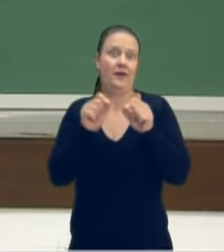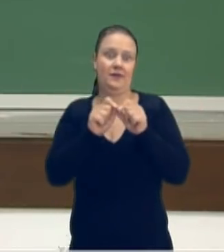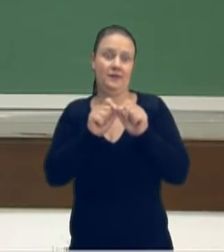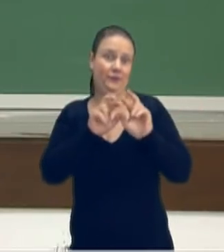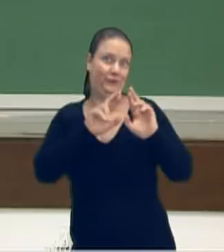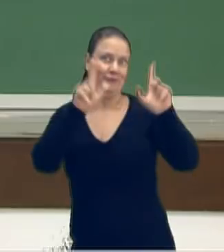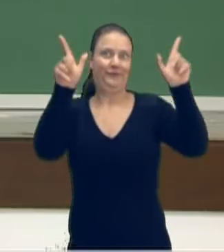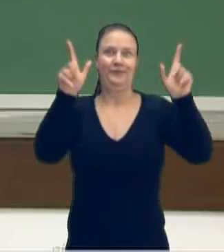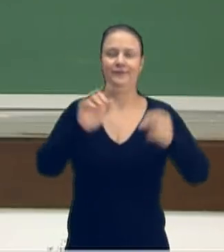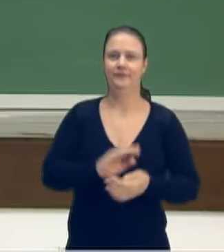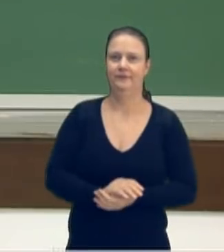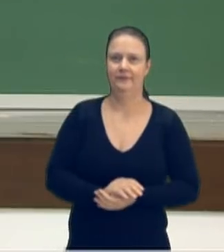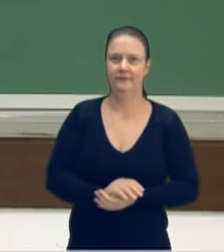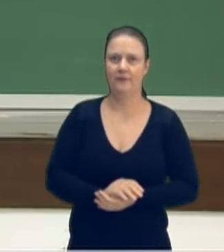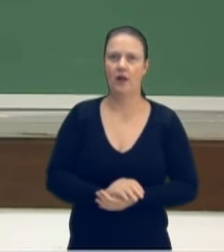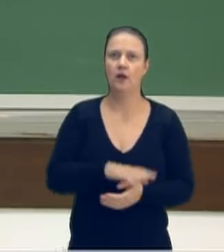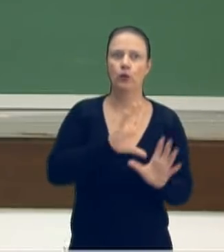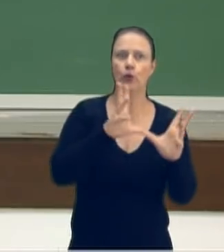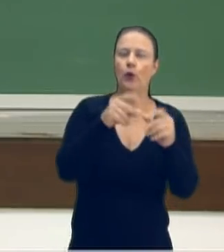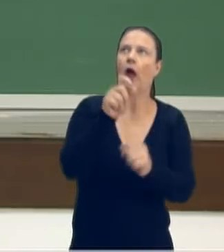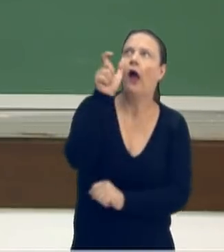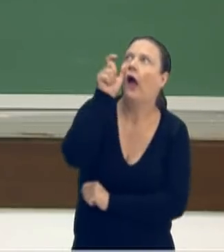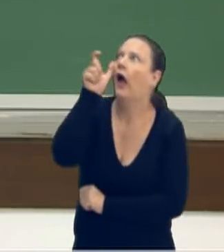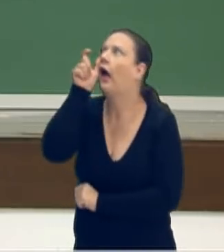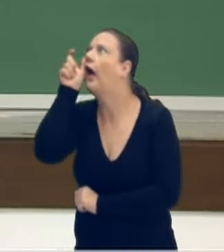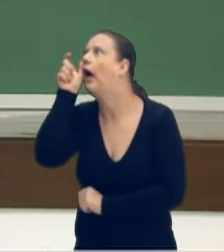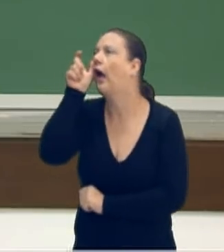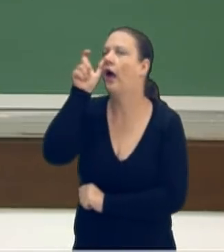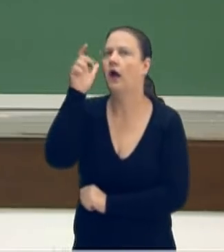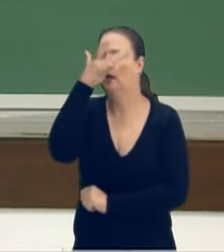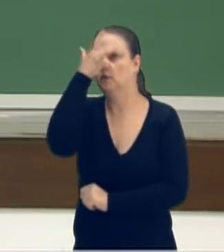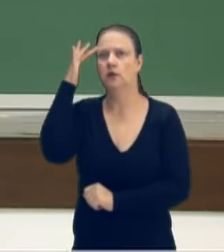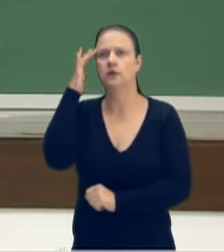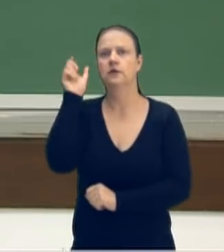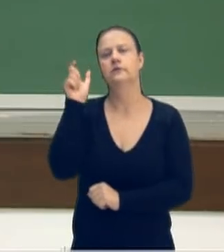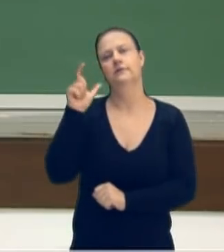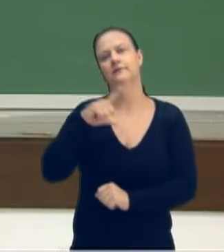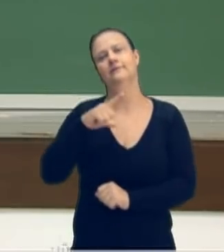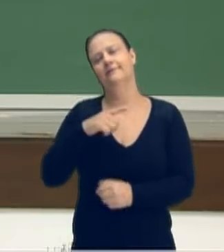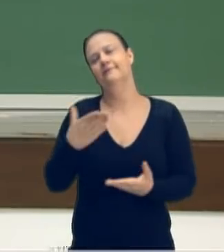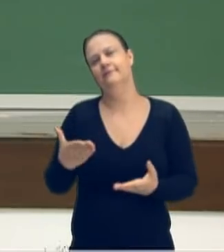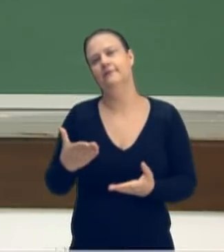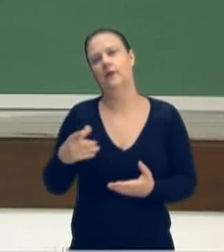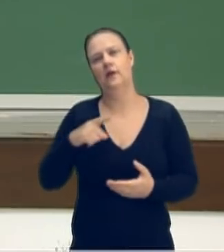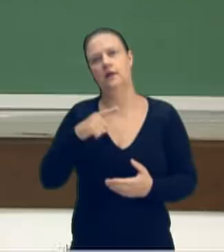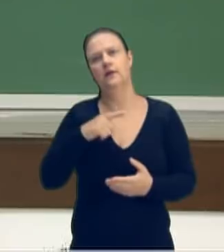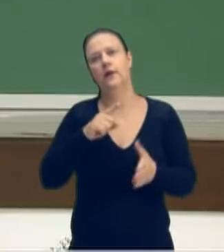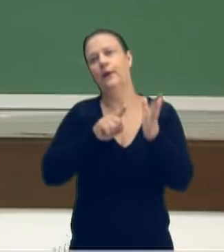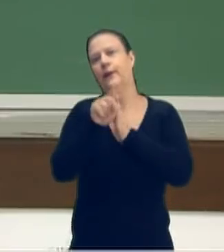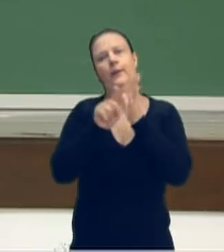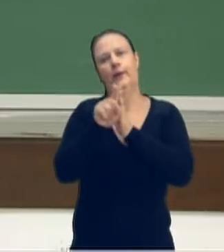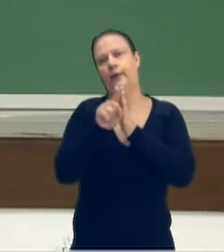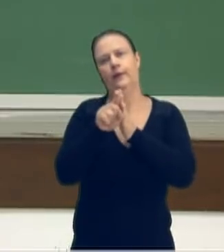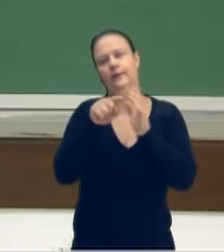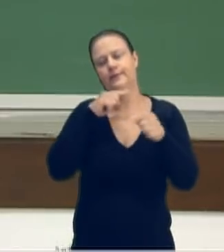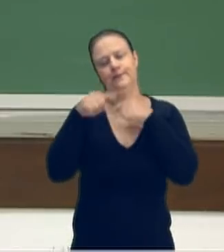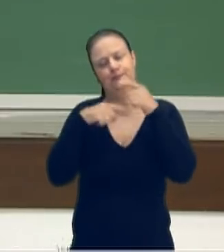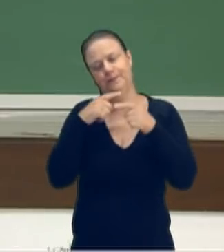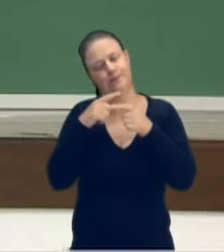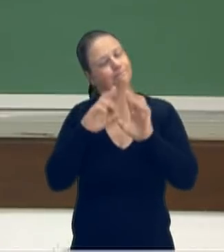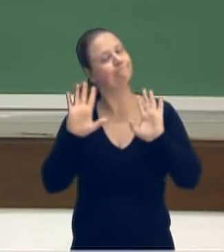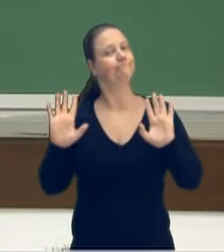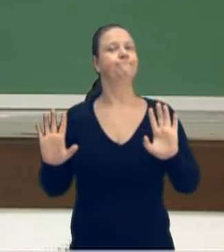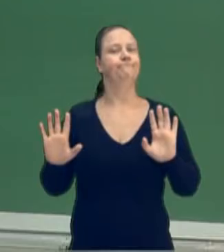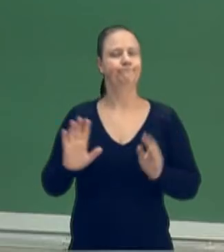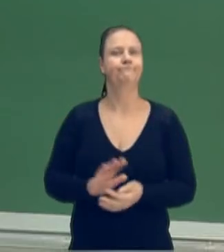venda, e não acaba, às vezes, trazendo alguns pontos que são questionados, como esse que o professor Roberto trouxe para vocês. E